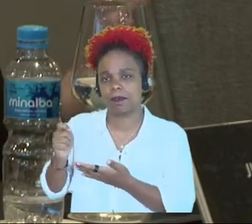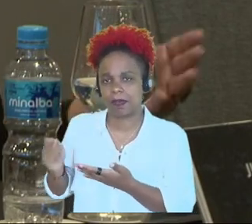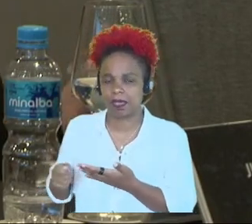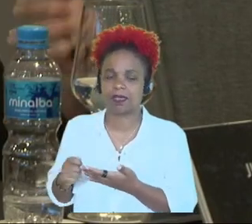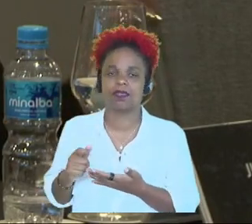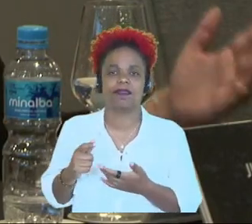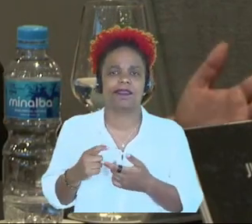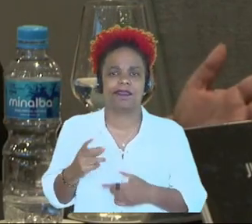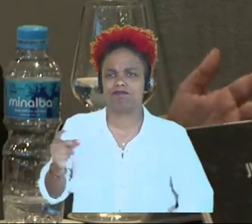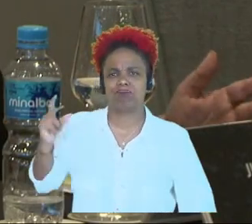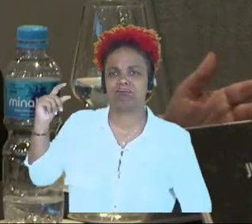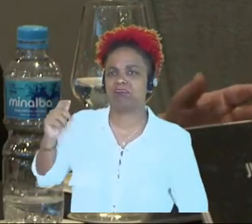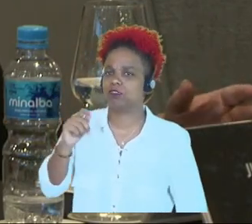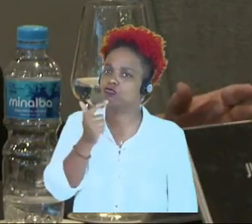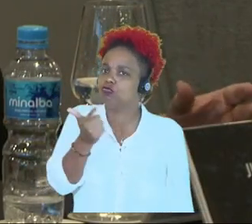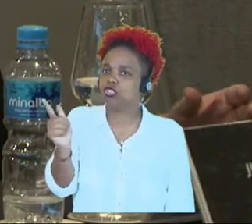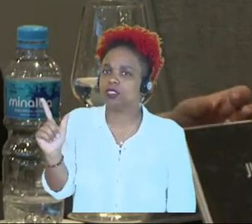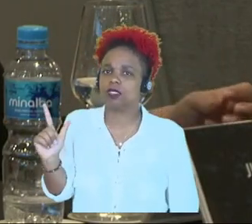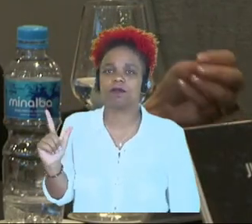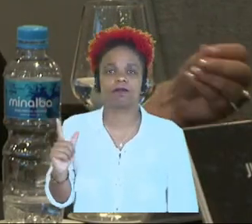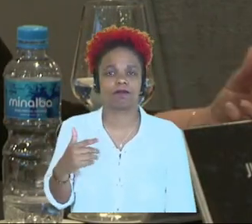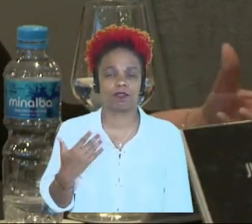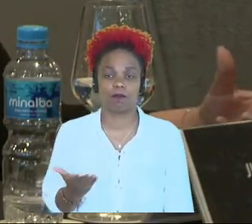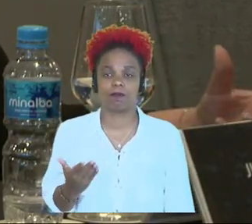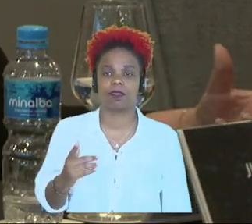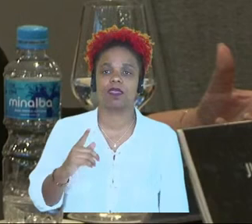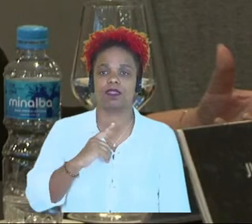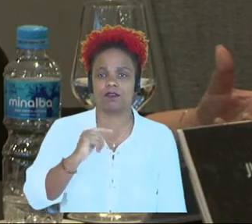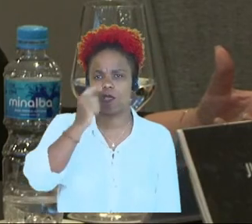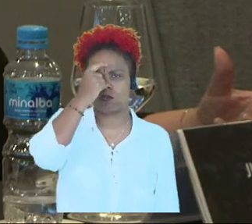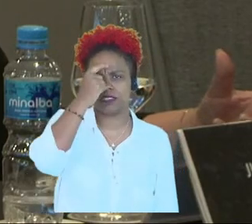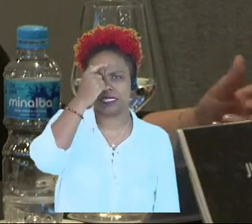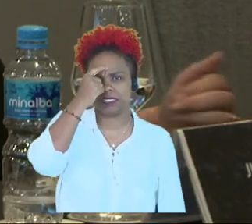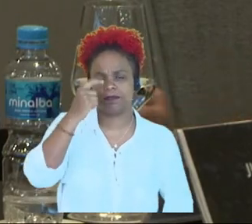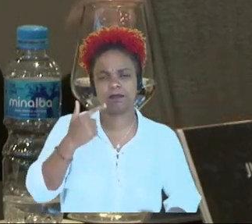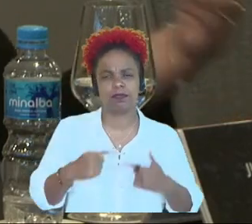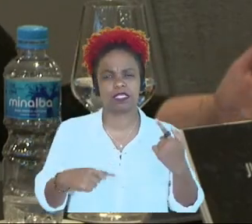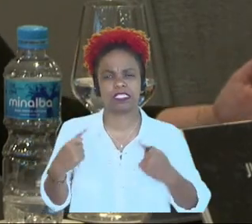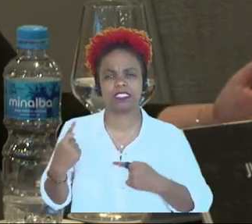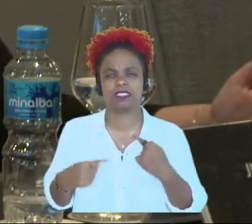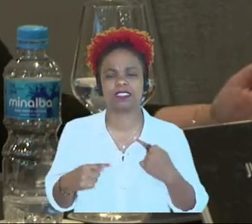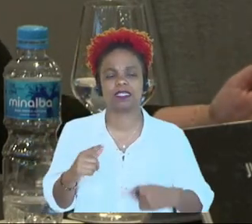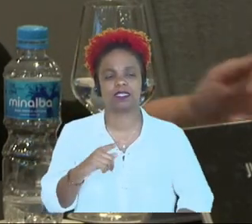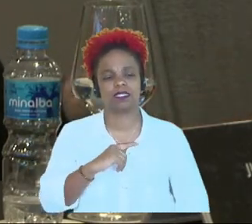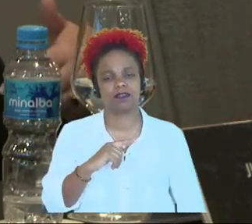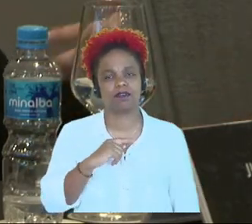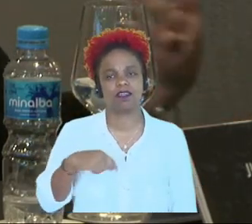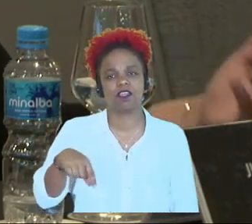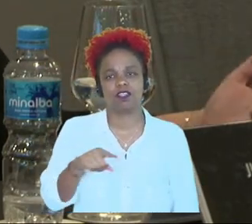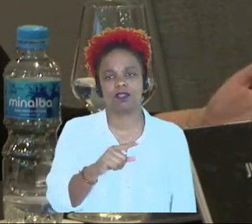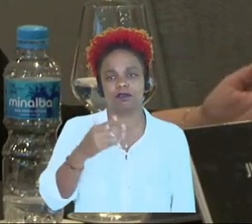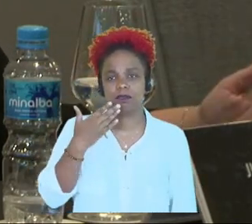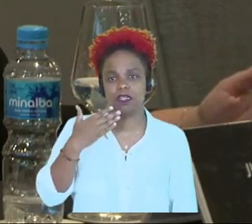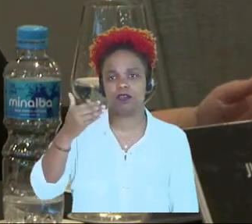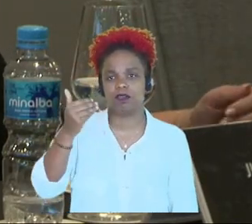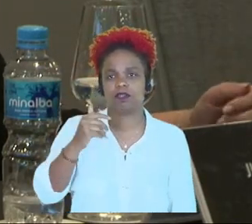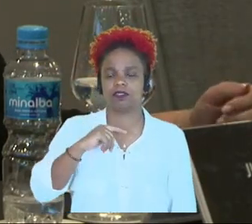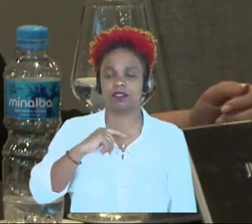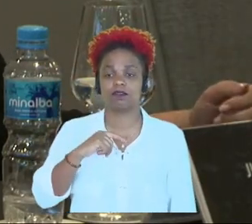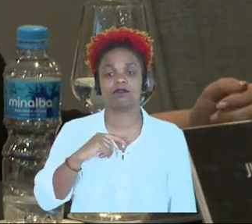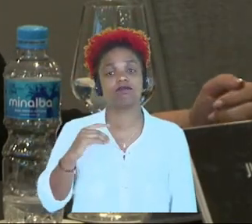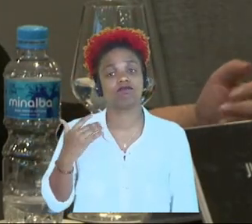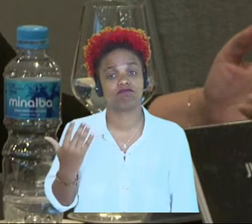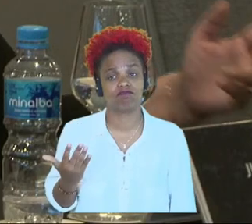bens. Antigamente não era assim. Então, um pouco dessa consciência política, né, utilizando os mecanismos que a gente tem melhores do que nunca, eu acho